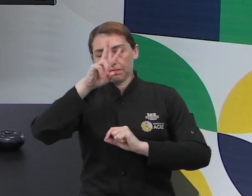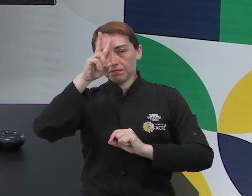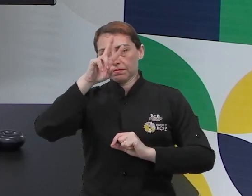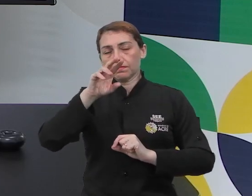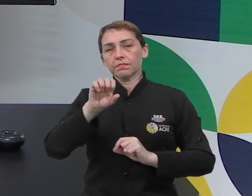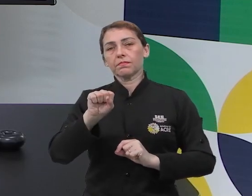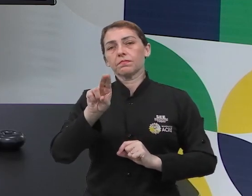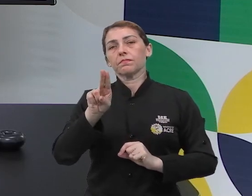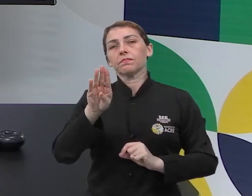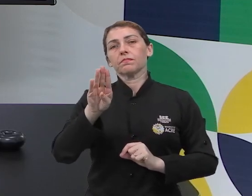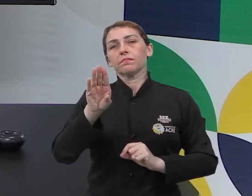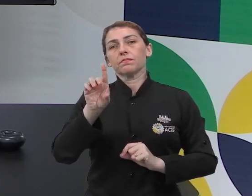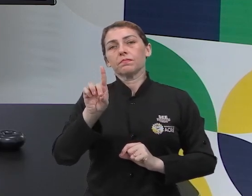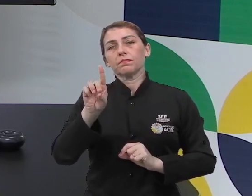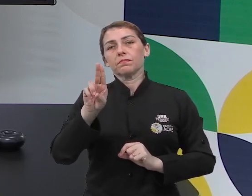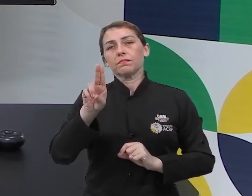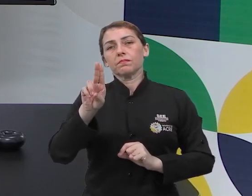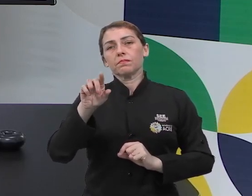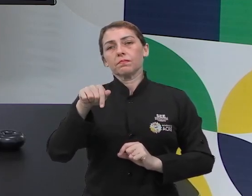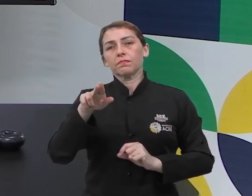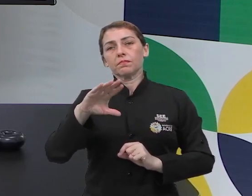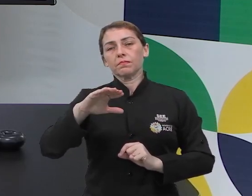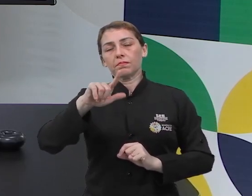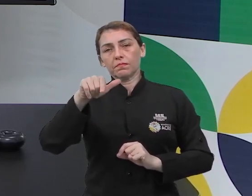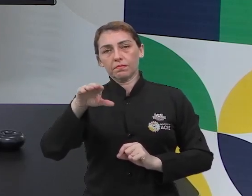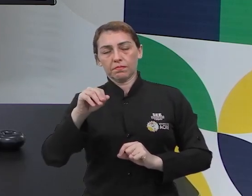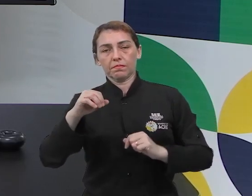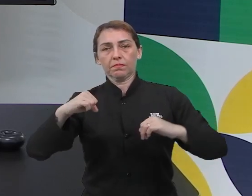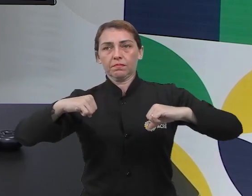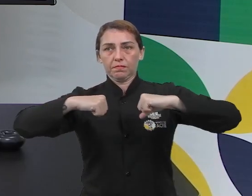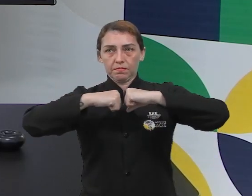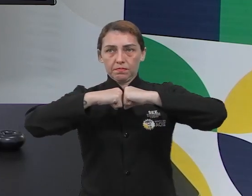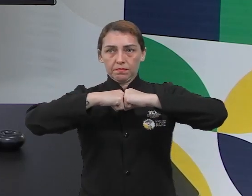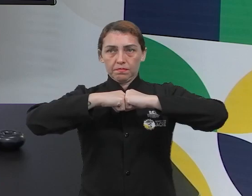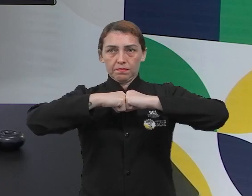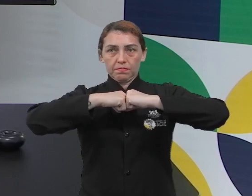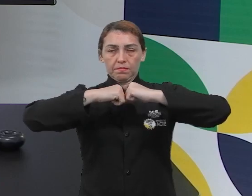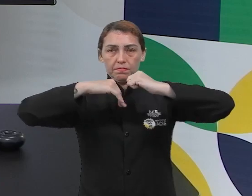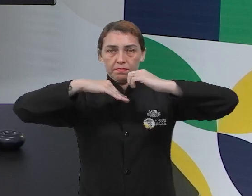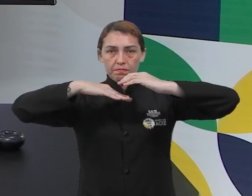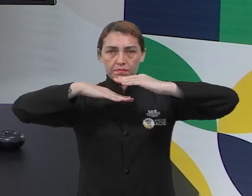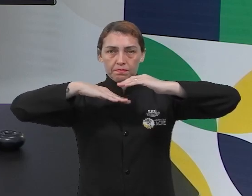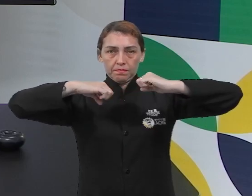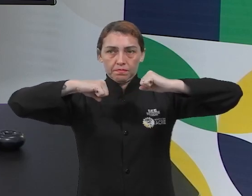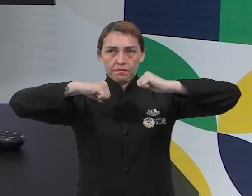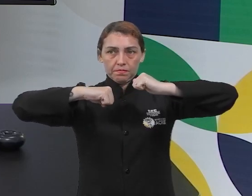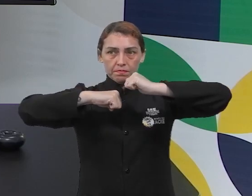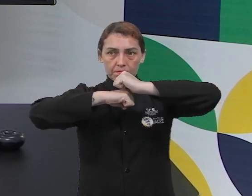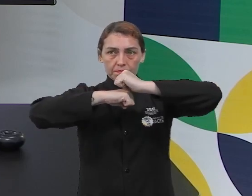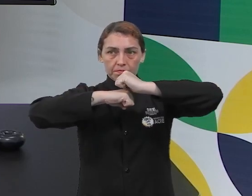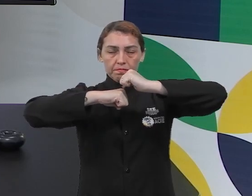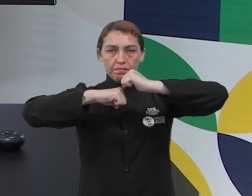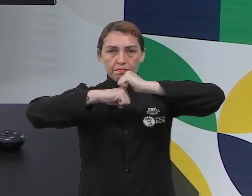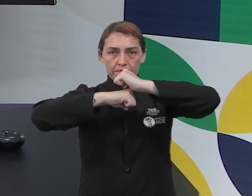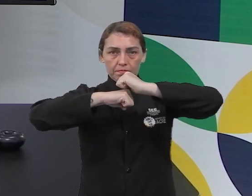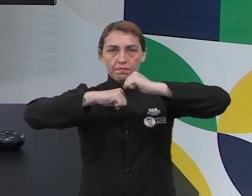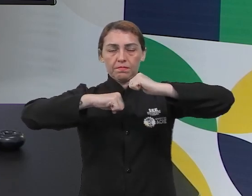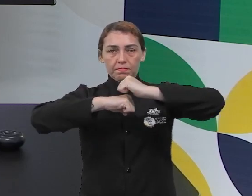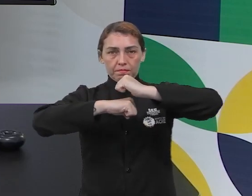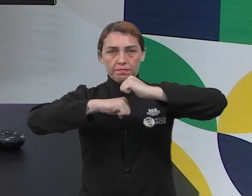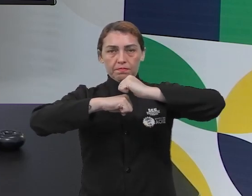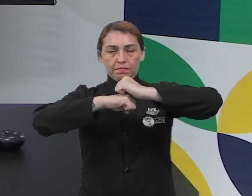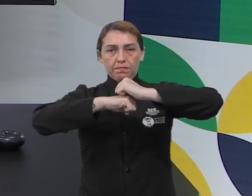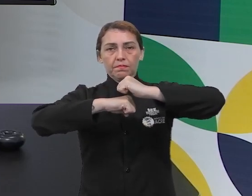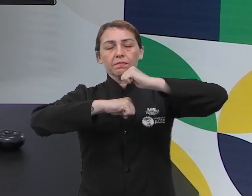a subducção, tá? Quando uma placa, ela acaba ali ficando por baixo de uma outra placa, empurrando, né? E a que fica